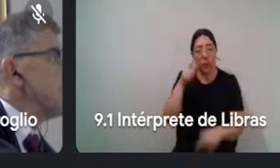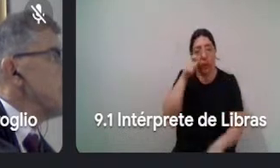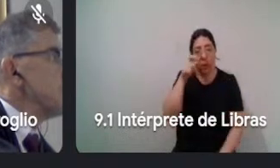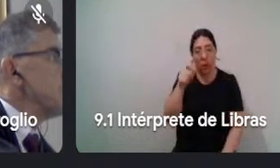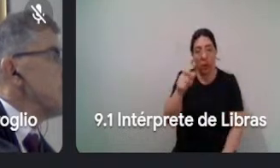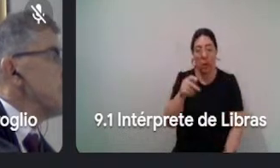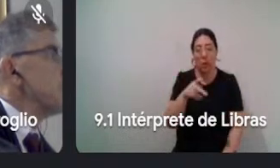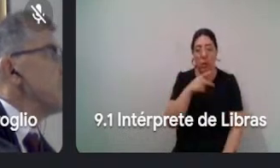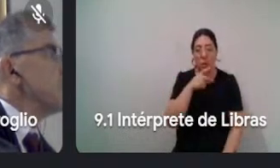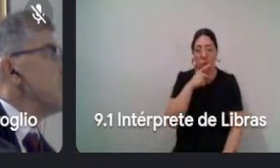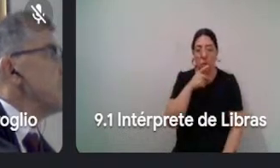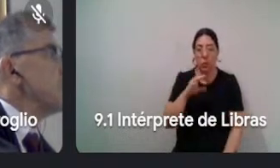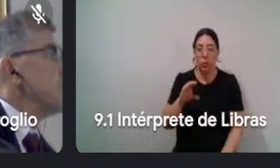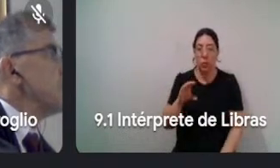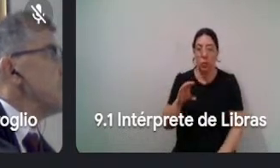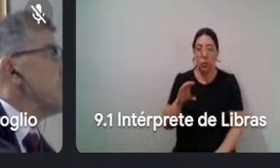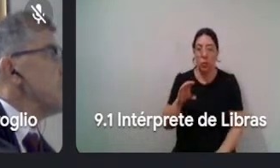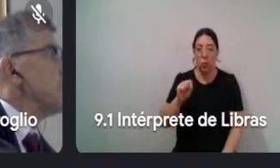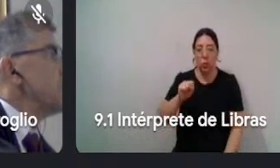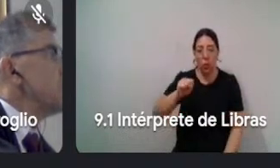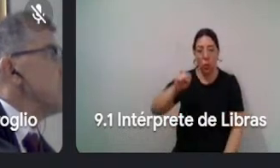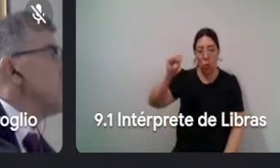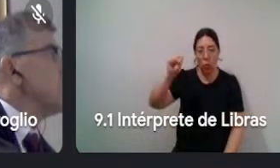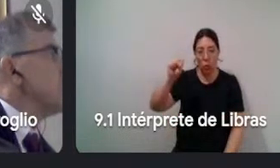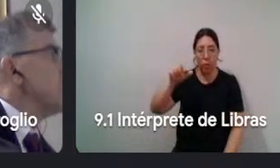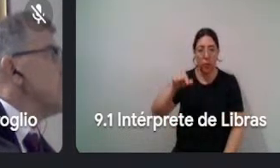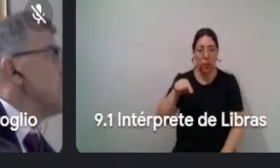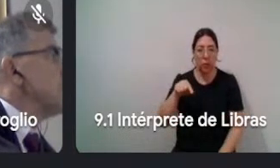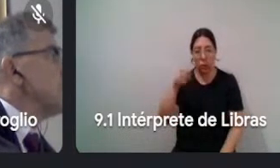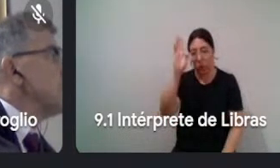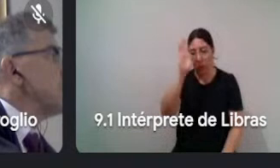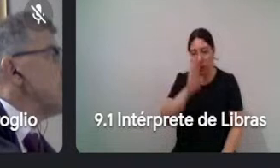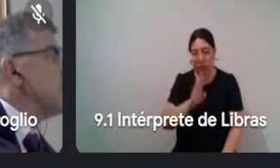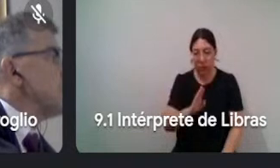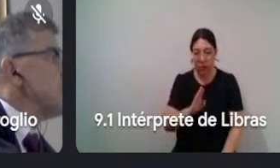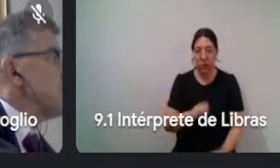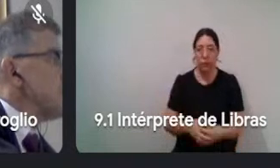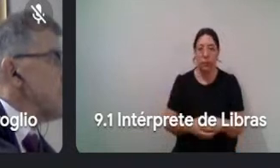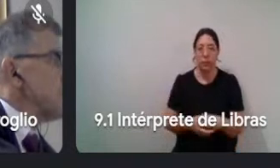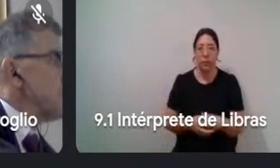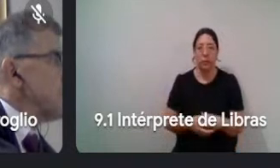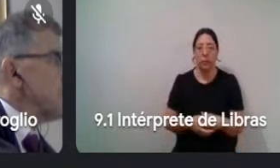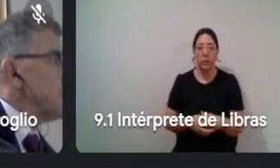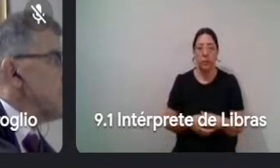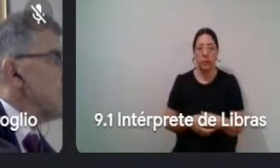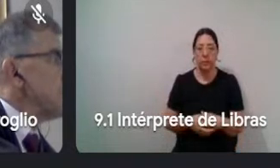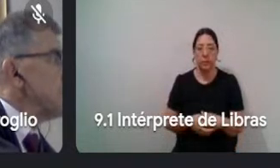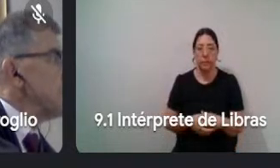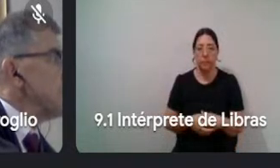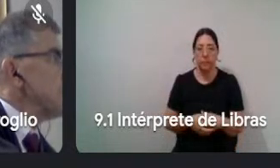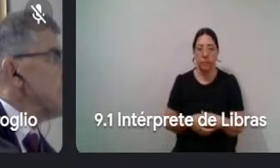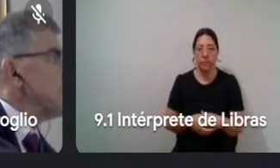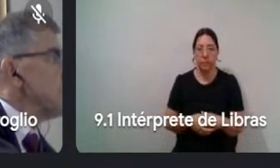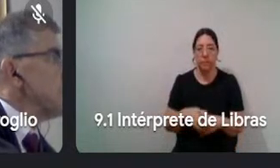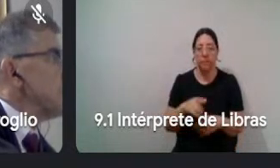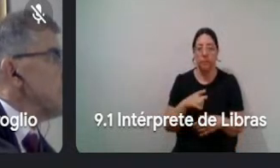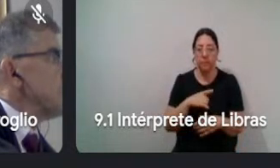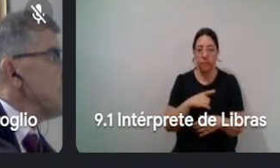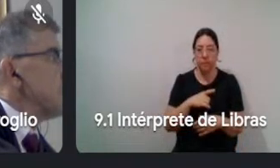PCdoB. Interessado, Nésio Fernandes Medeiros Júnior. Interessada, Dorineide dos Santos Rodrigues